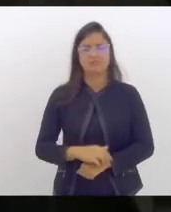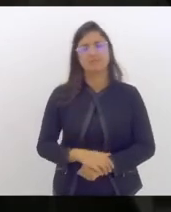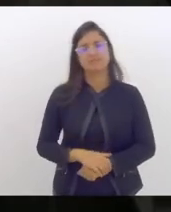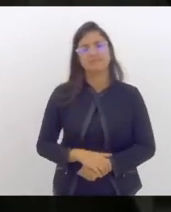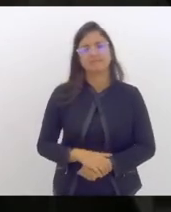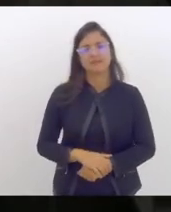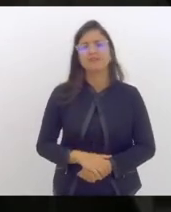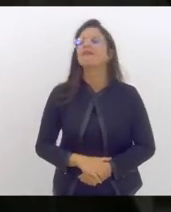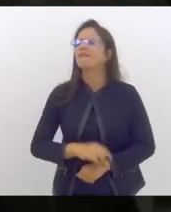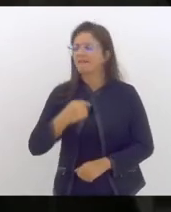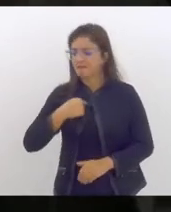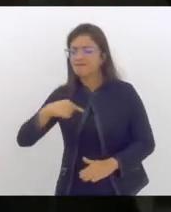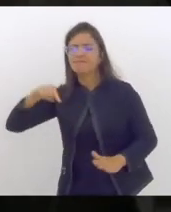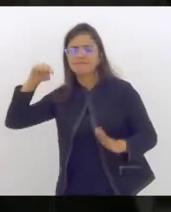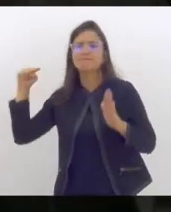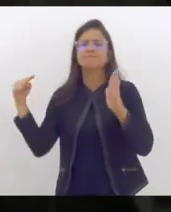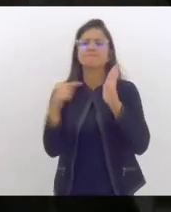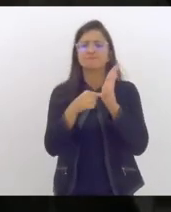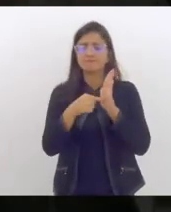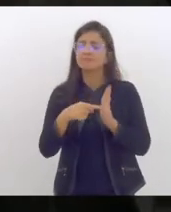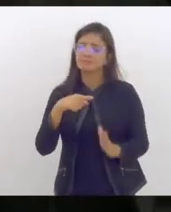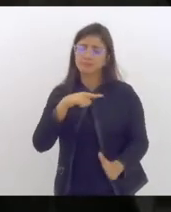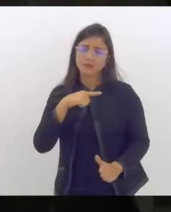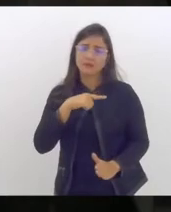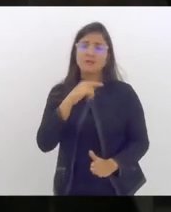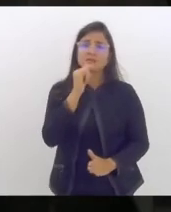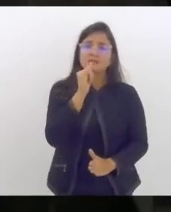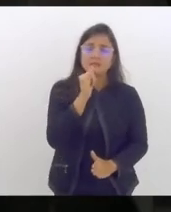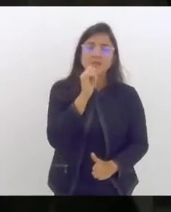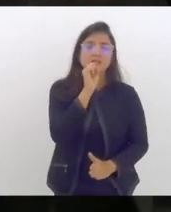denunciando todos os atos irregulares,